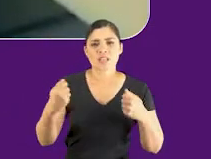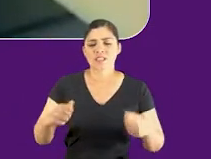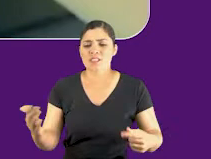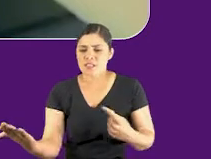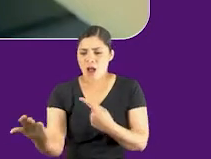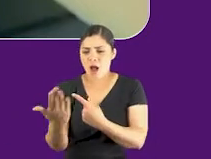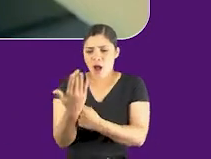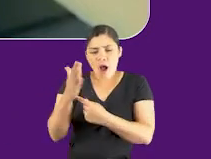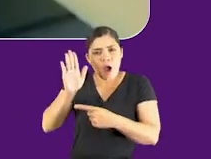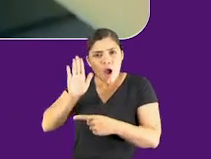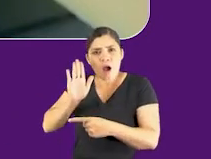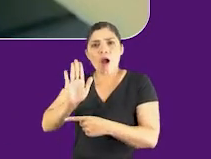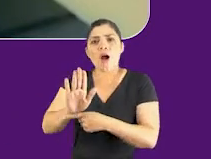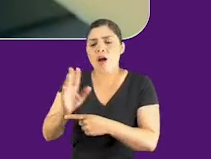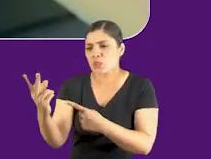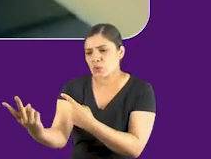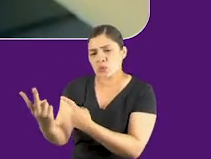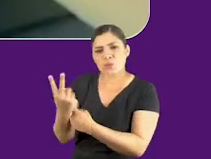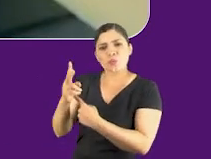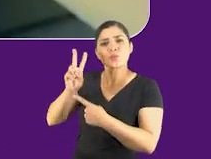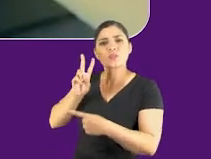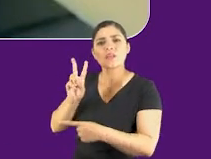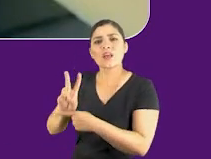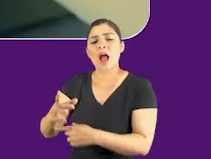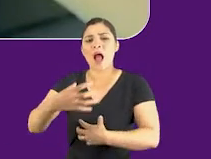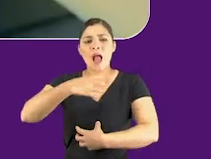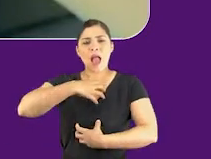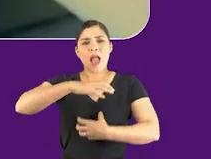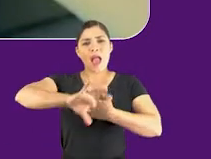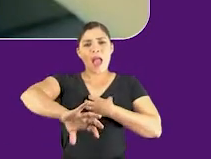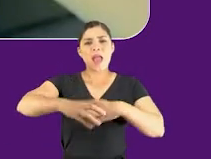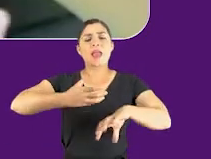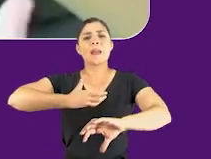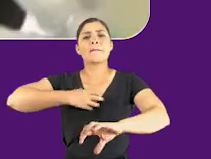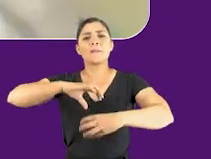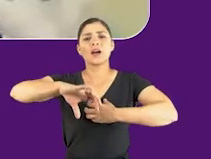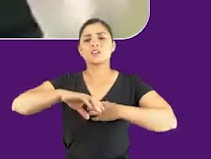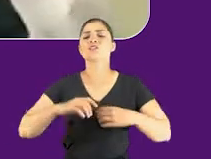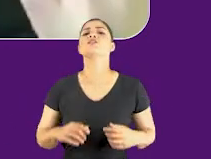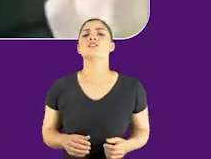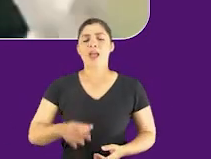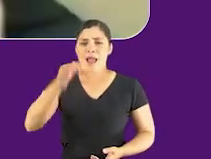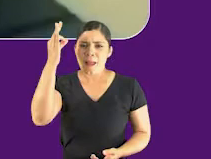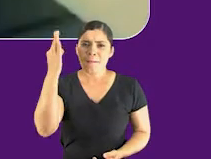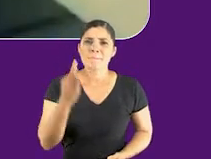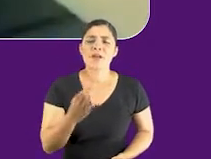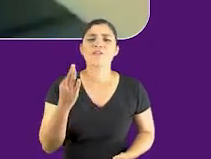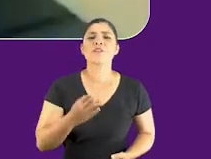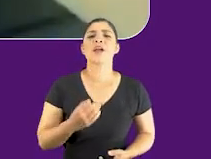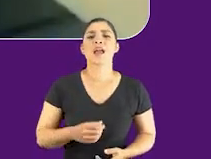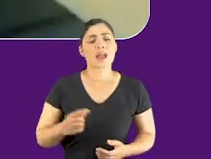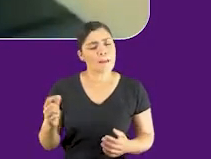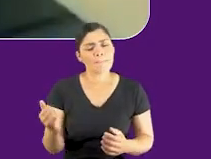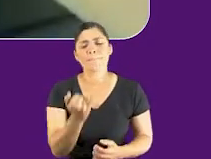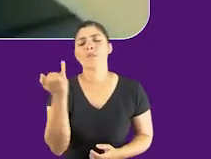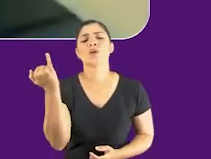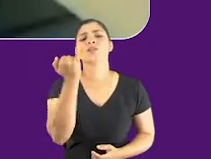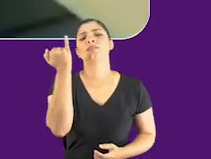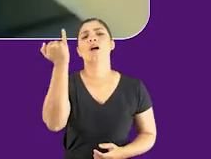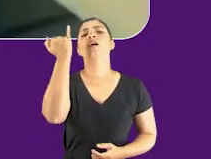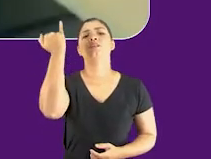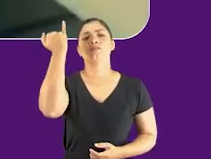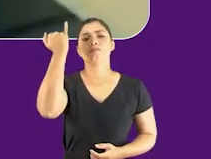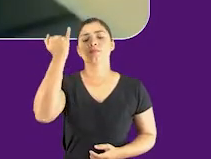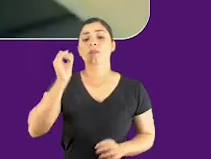e ser elas mesmos e isso é fundamental e somente através dessa riqueza